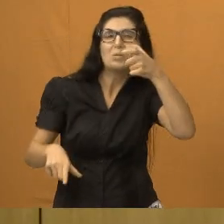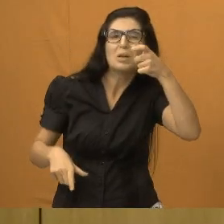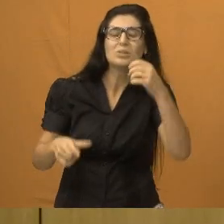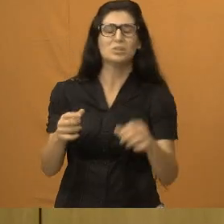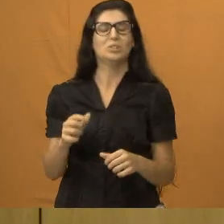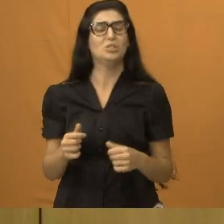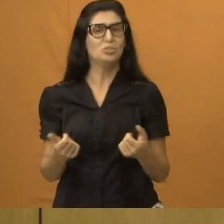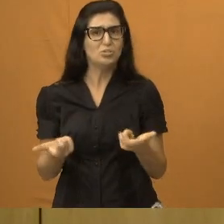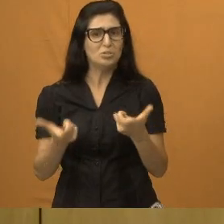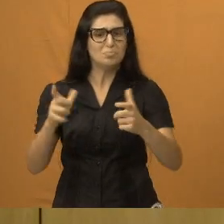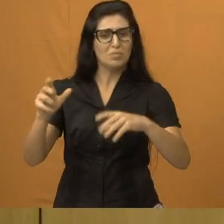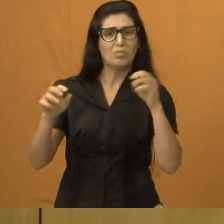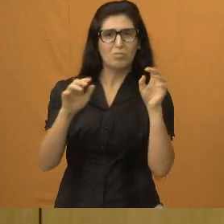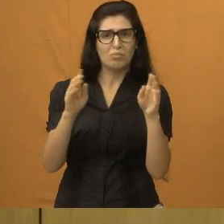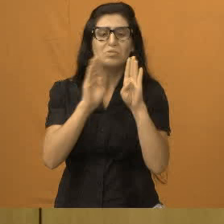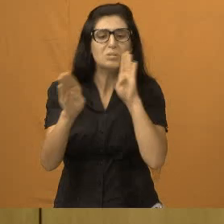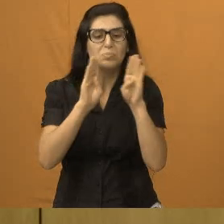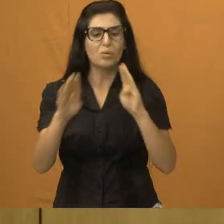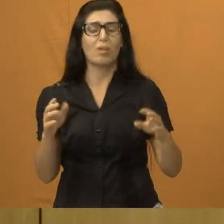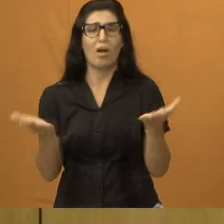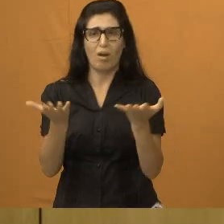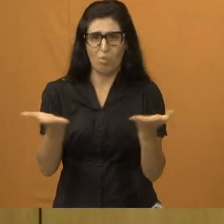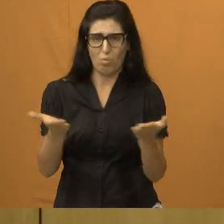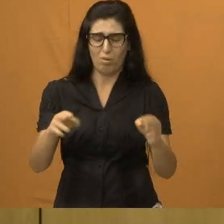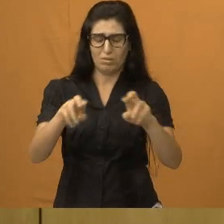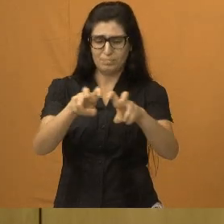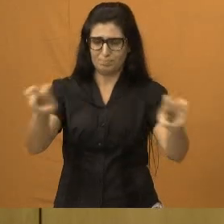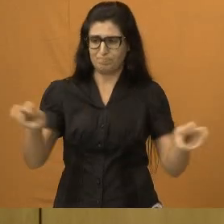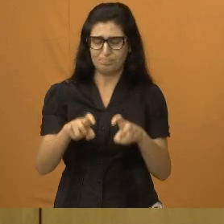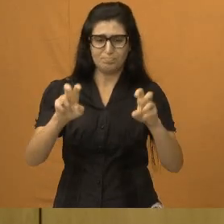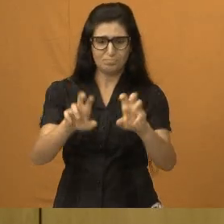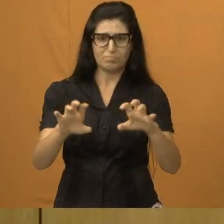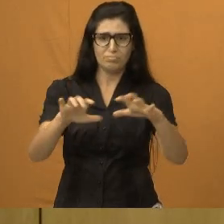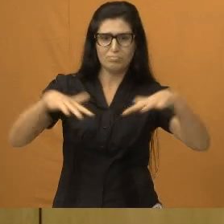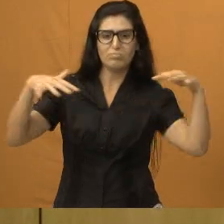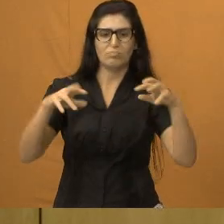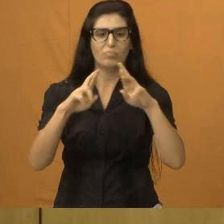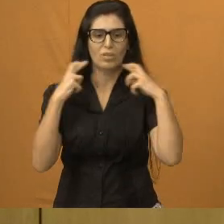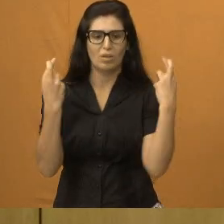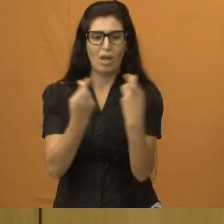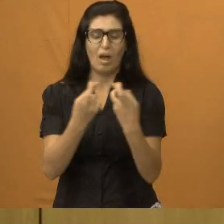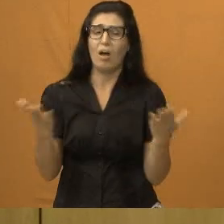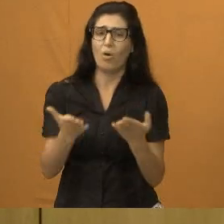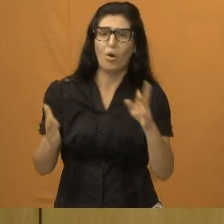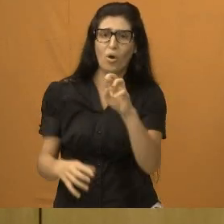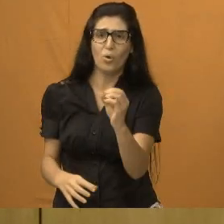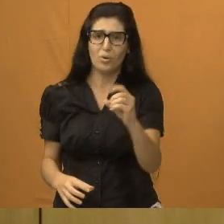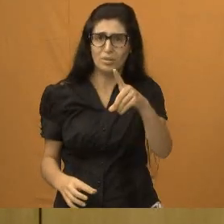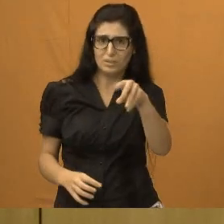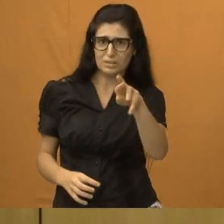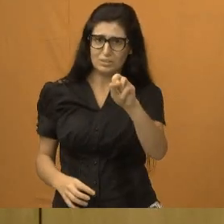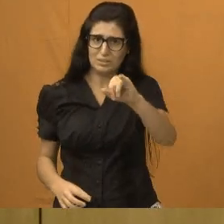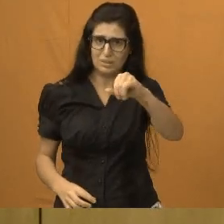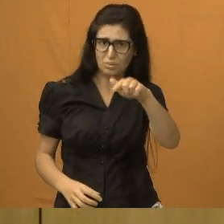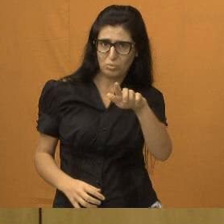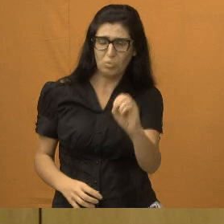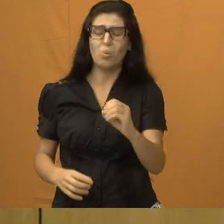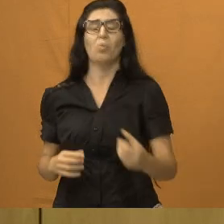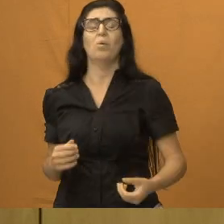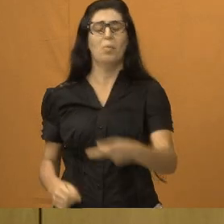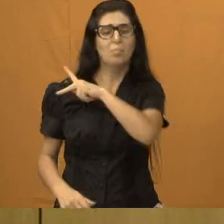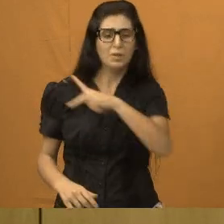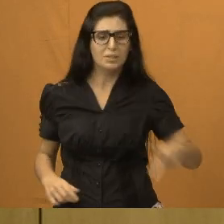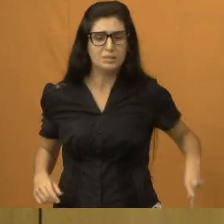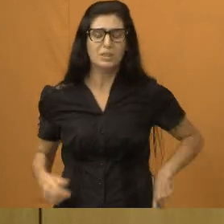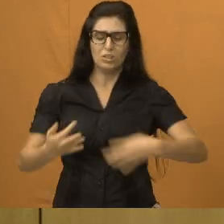audiência pública e passo a palavra ao vereador Dr. Rodrigo Salomão, presidente da Comissão Permanente de